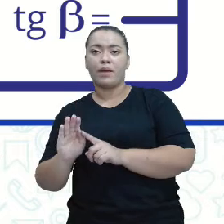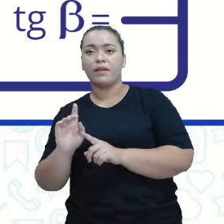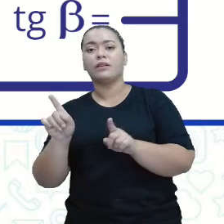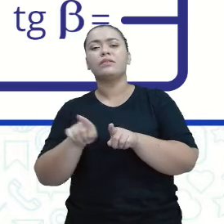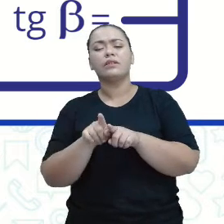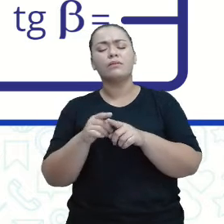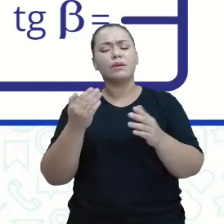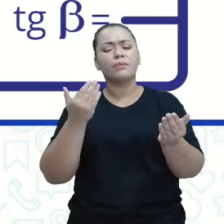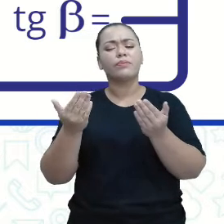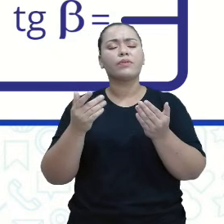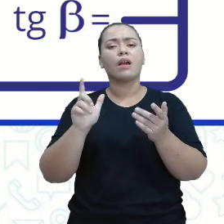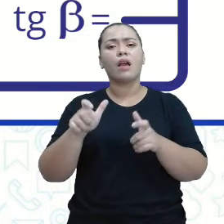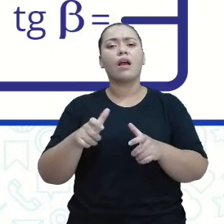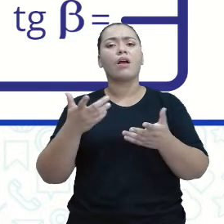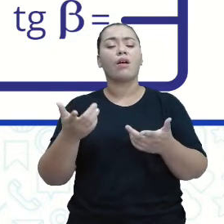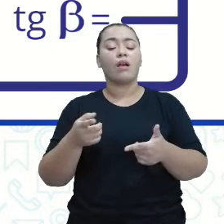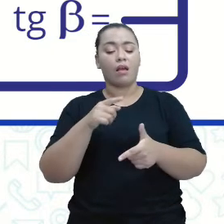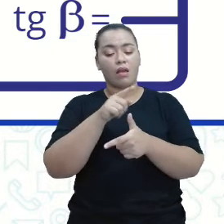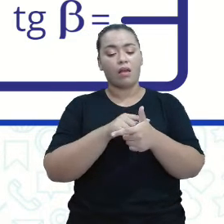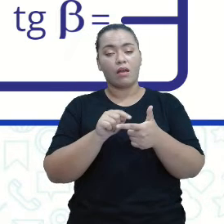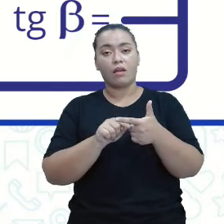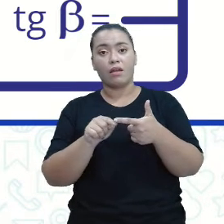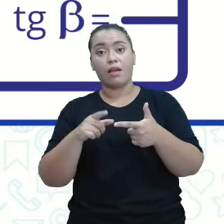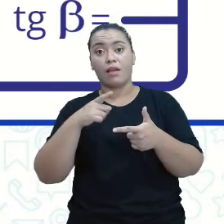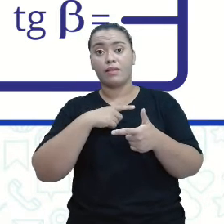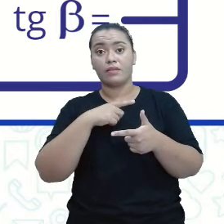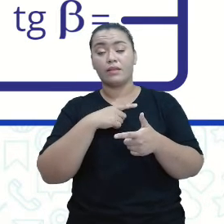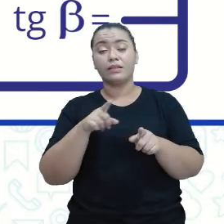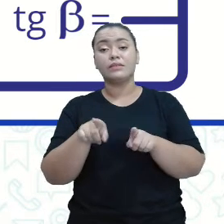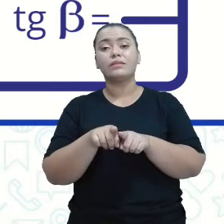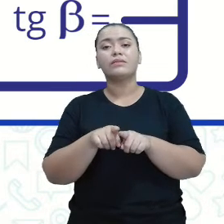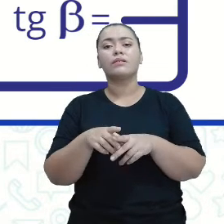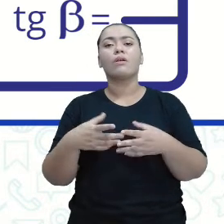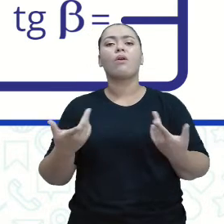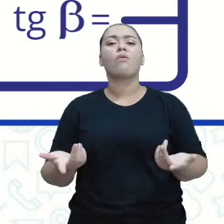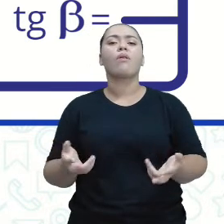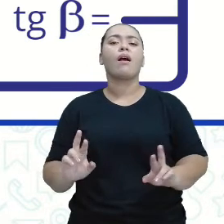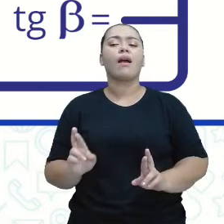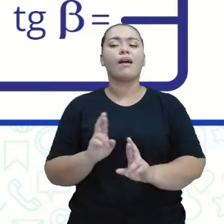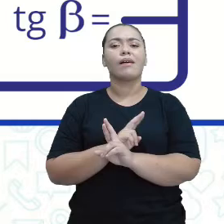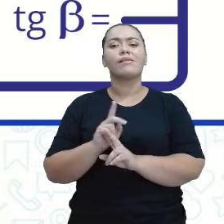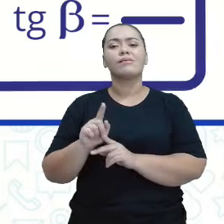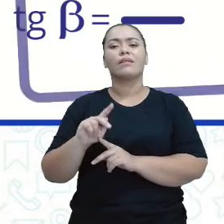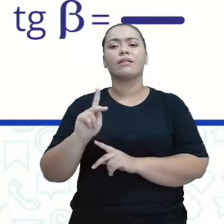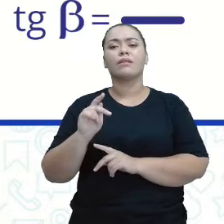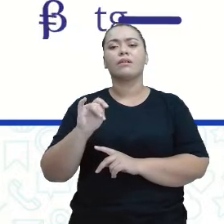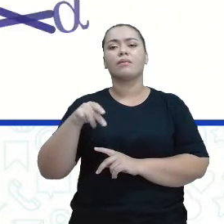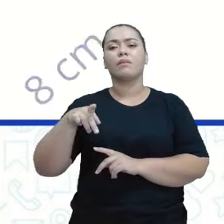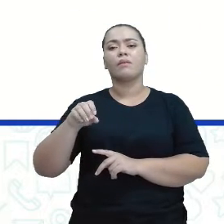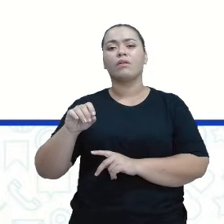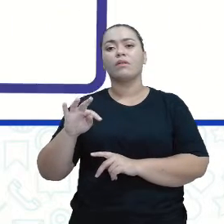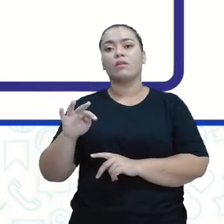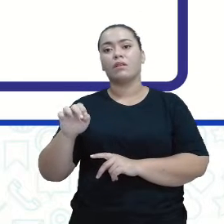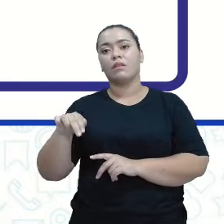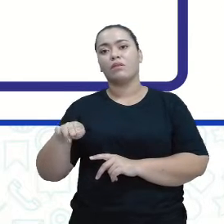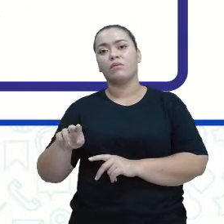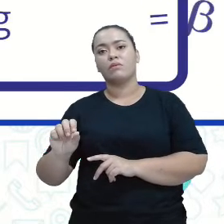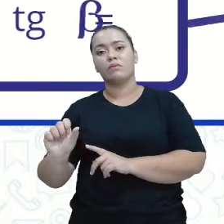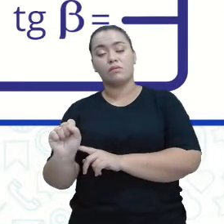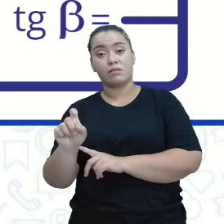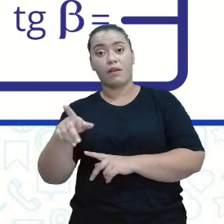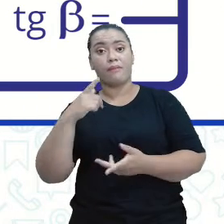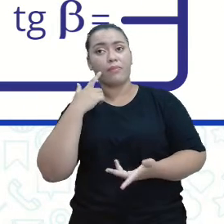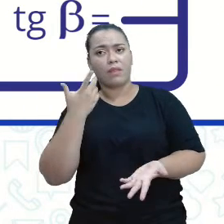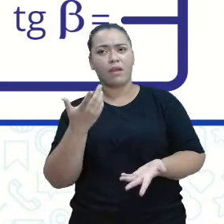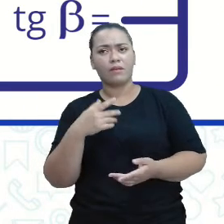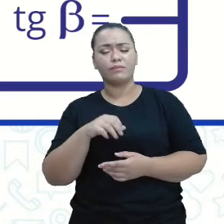gente vai verificar a posição que esses lados ocupam em relação à hipotenusa, tá certo? Então, para confeccionar aí, ó, o seno